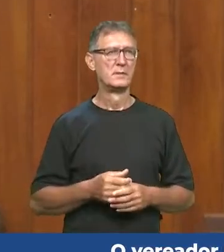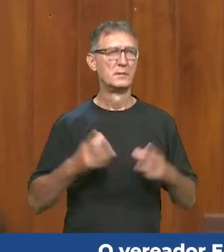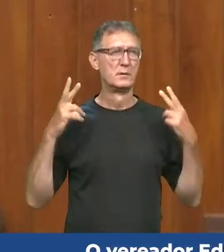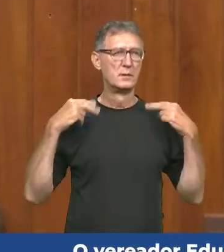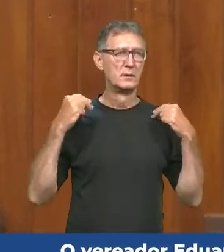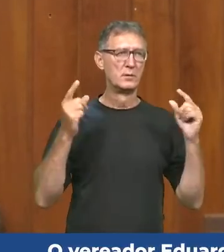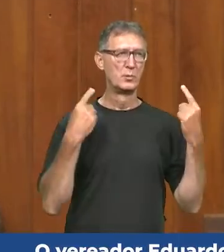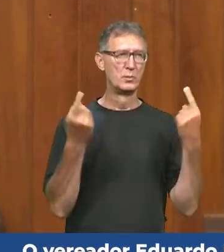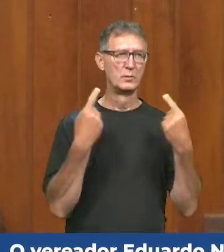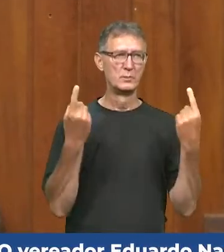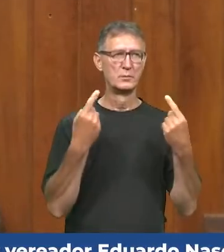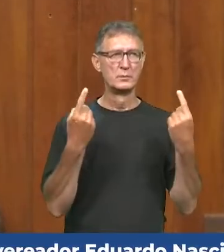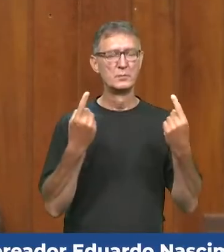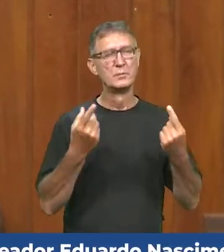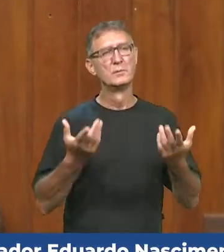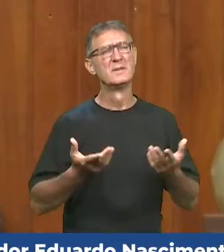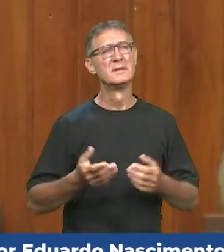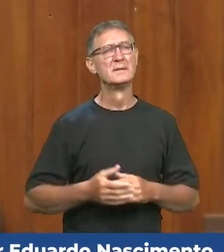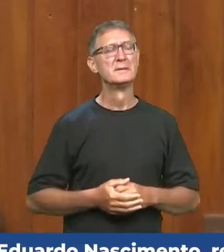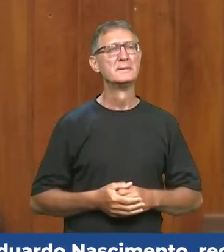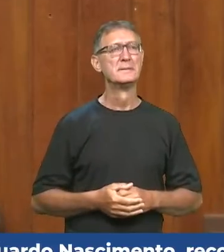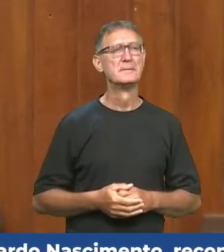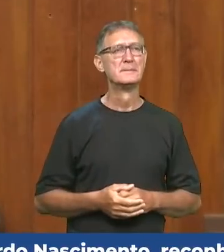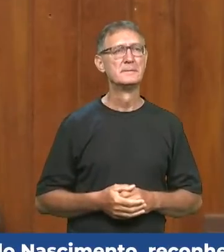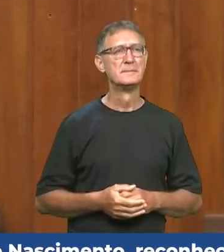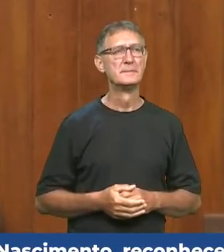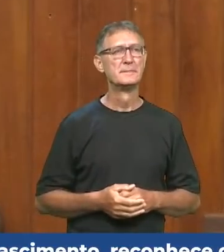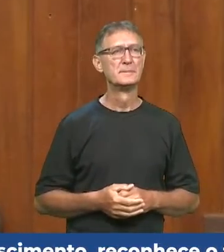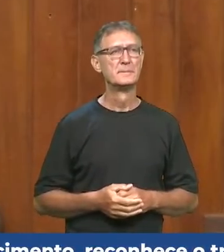motoristas de ambulância da central de ambulância.